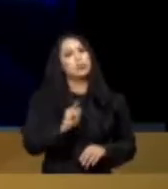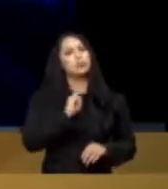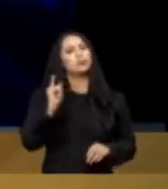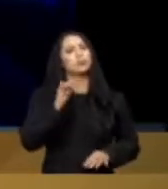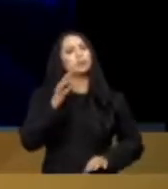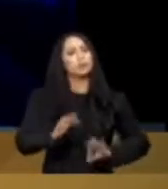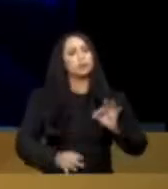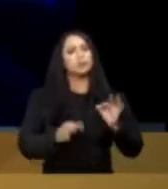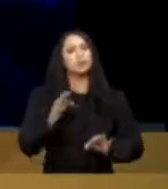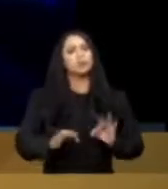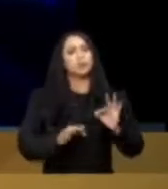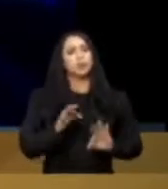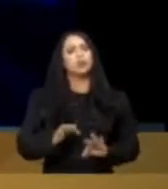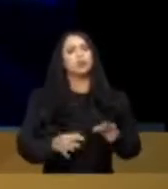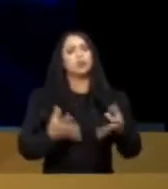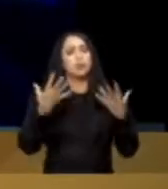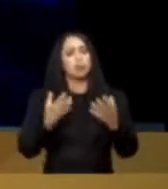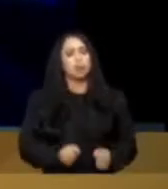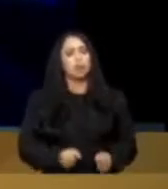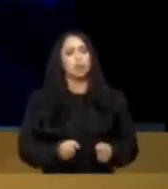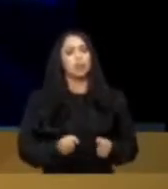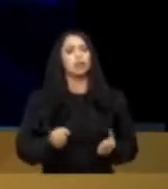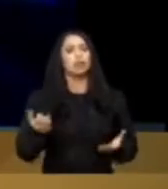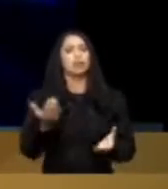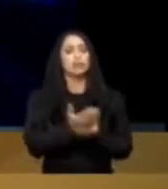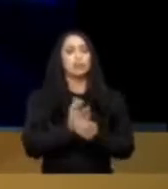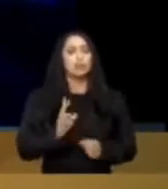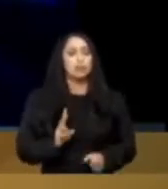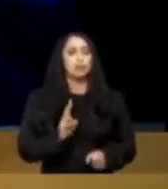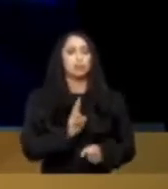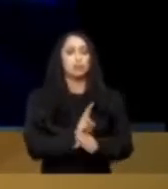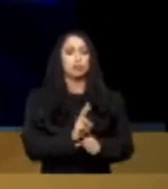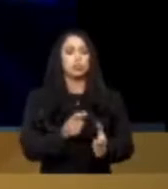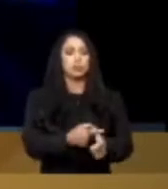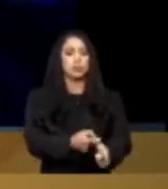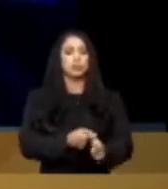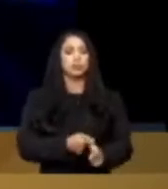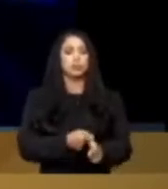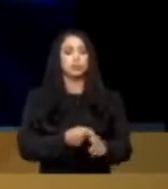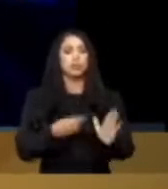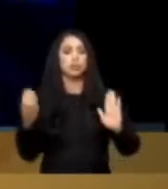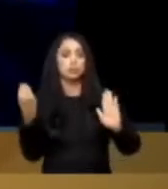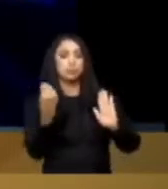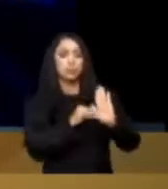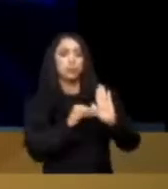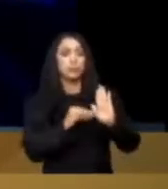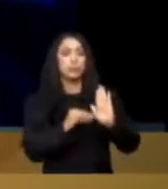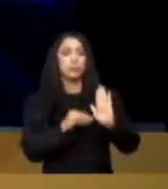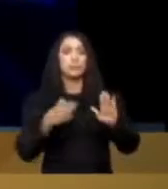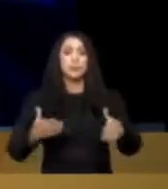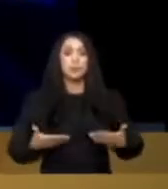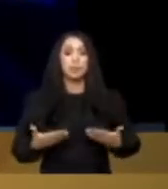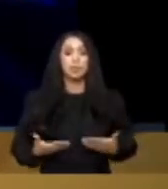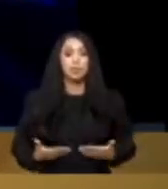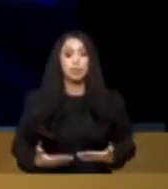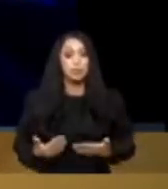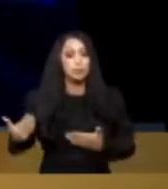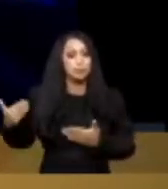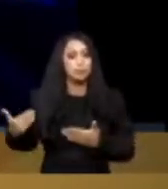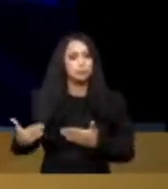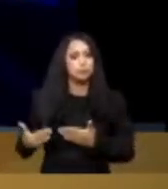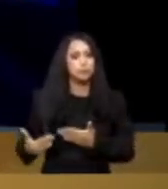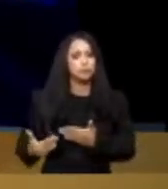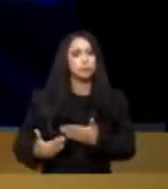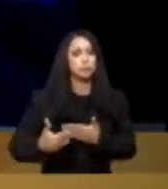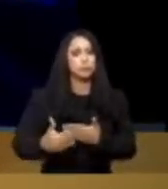jurídica suficiente à concessão da liminar para suspender a eficácia do dispositivo. Desde então,